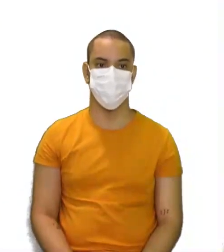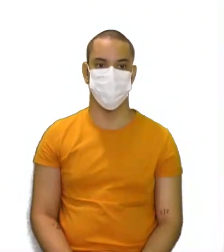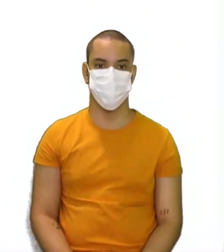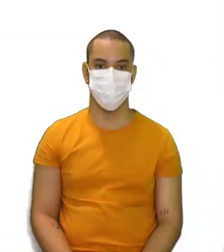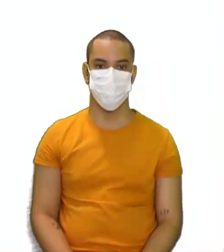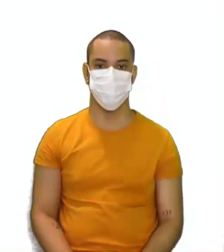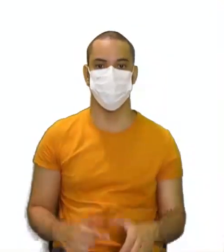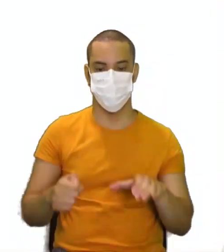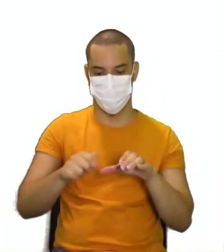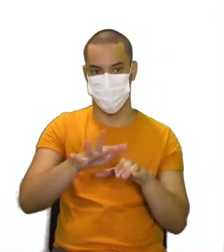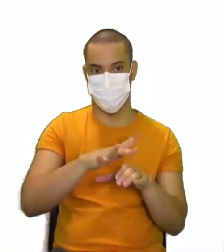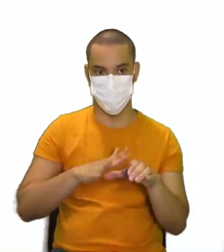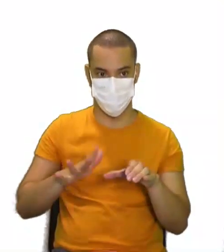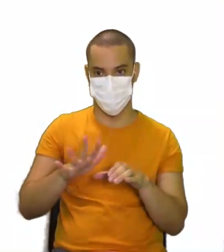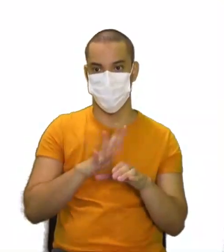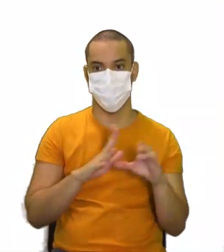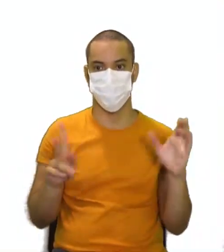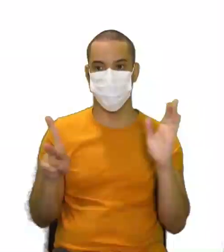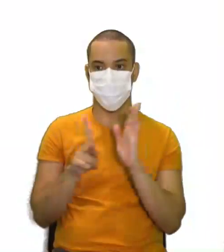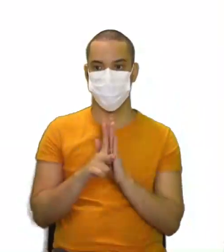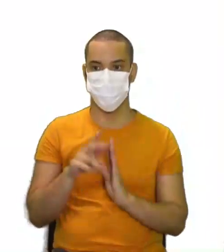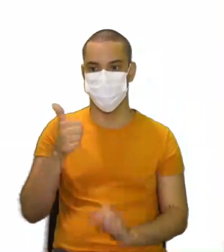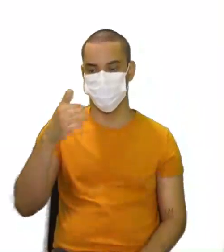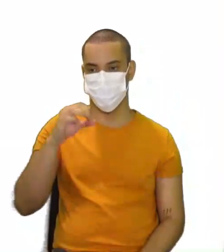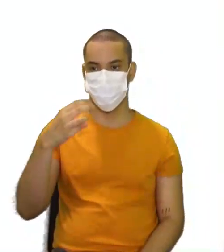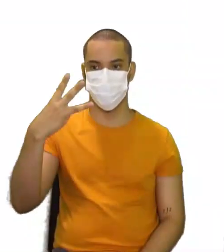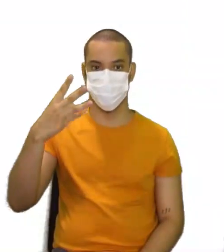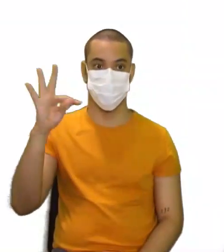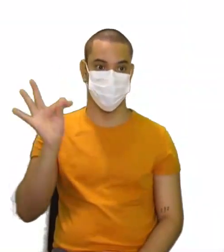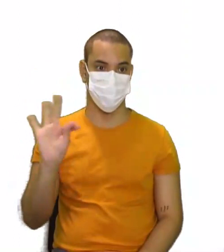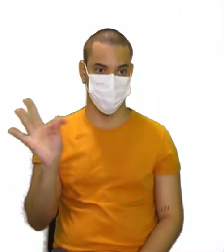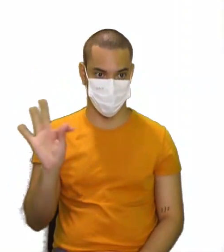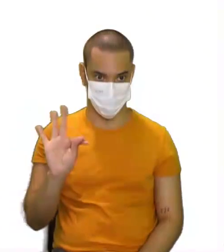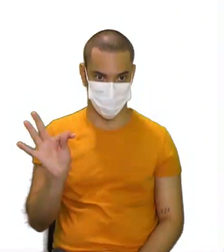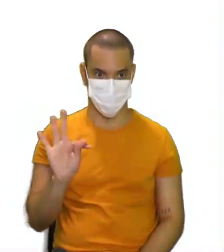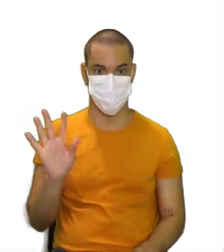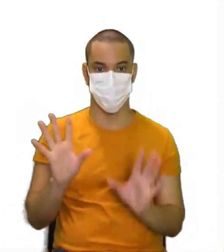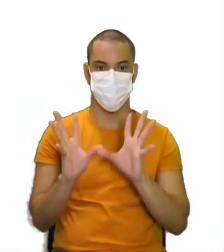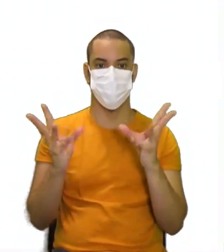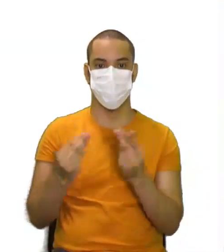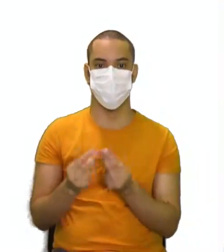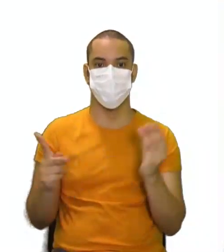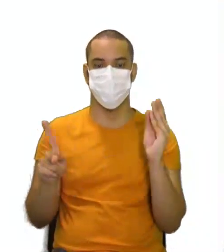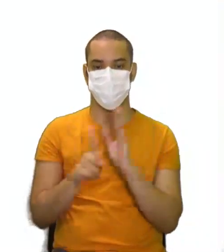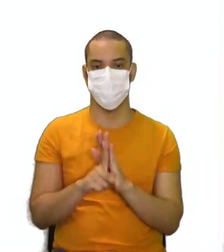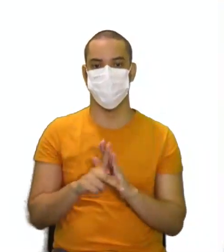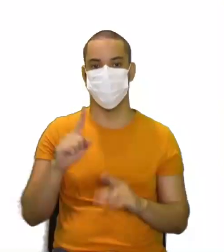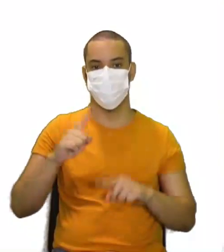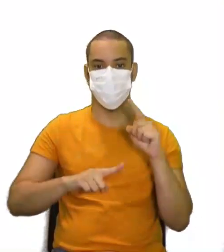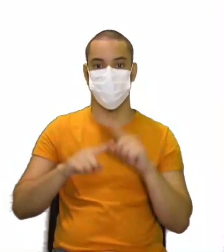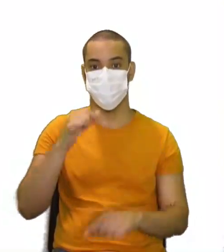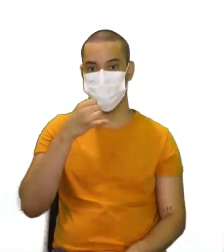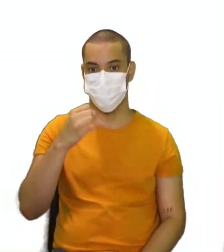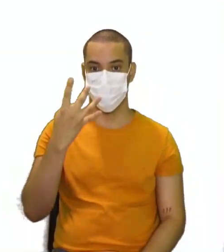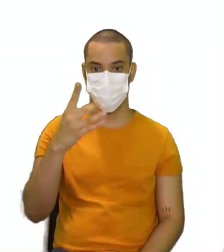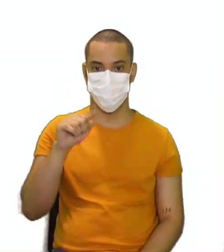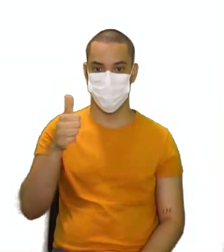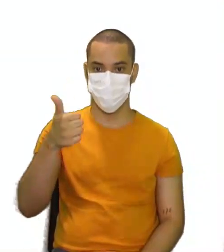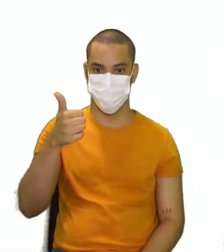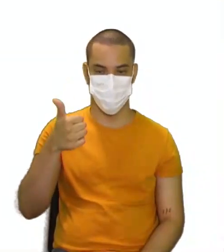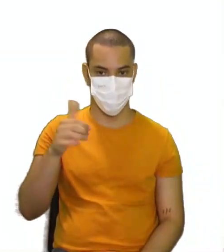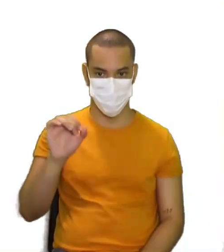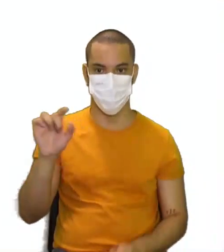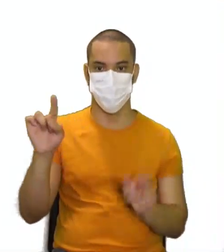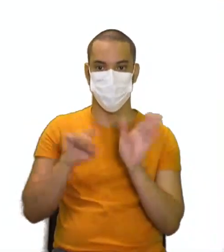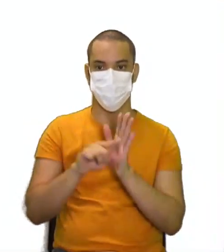Em um campo magnético de intensidade 10 elevado a 3 Tesla, uma partícula com carga 4 vezes 10 a